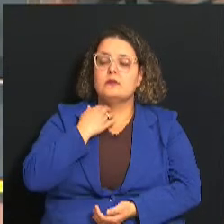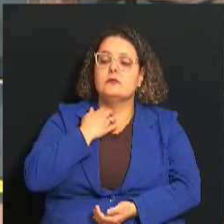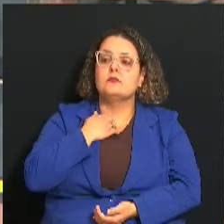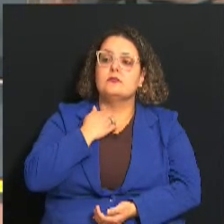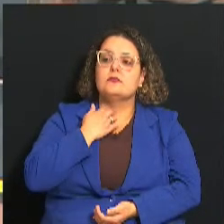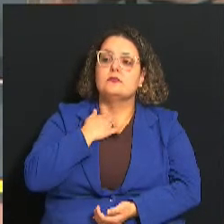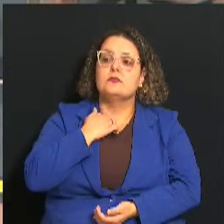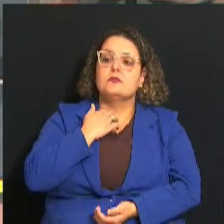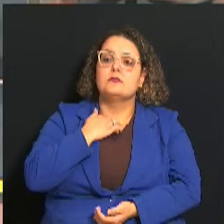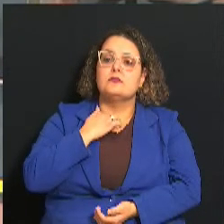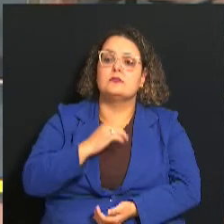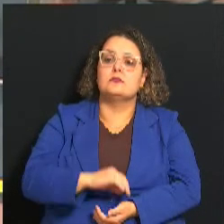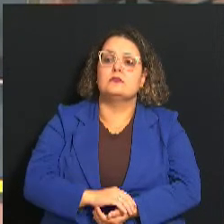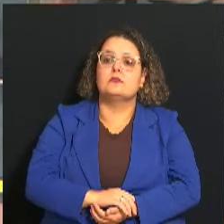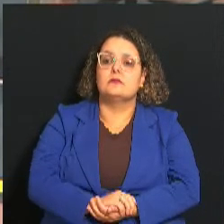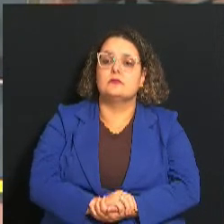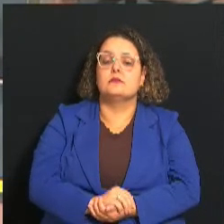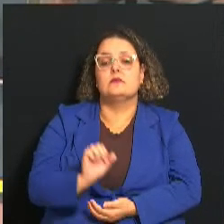Sim.